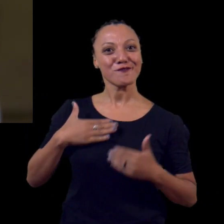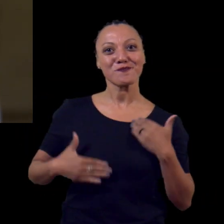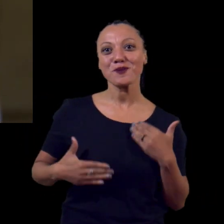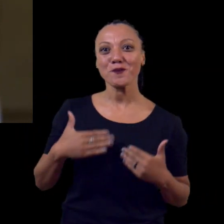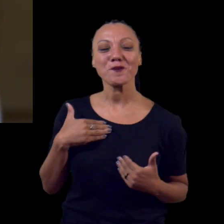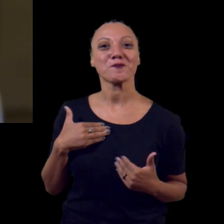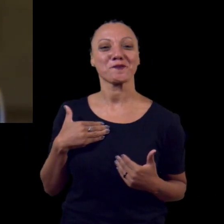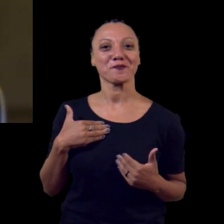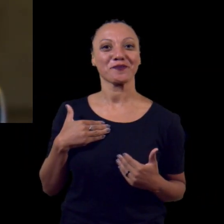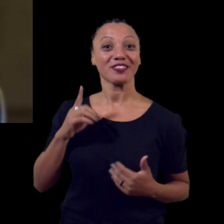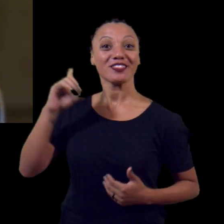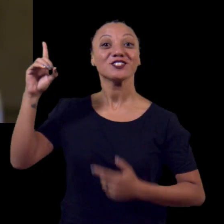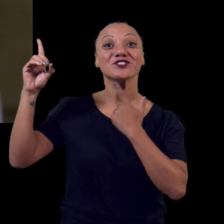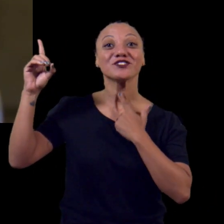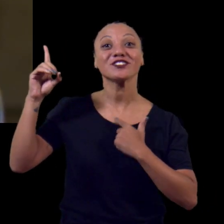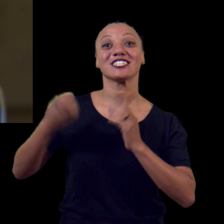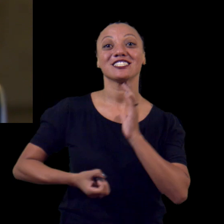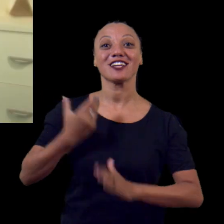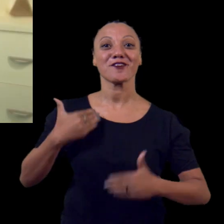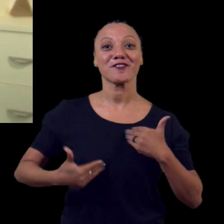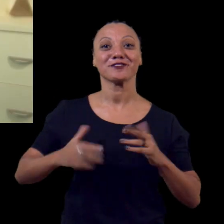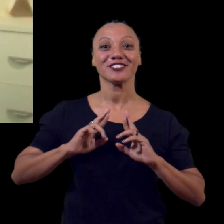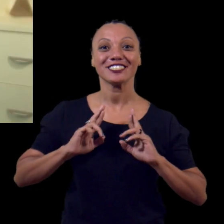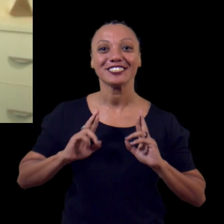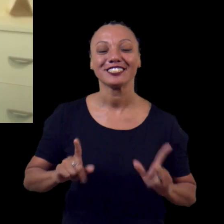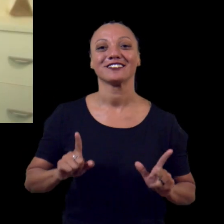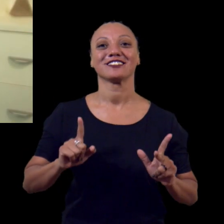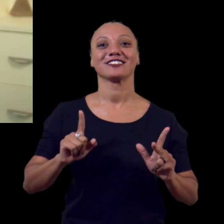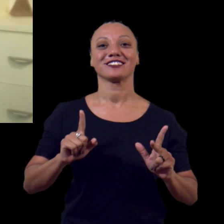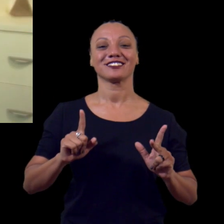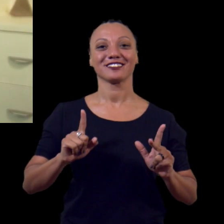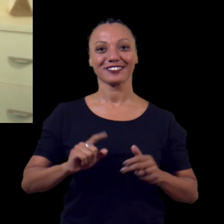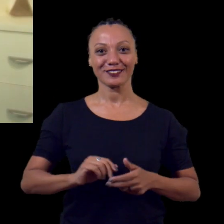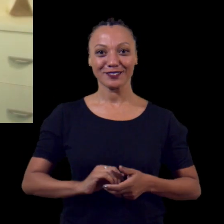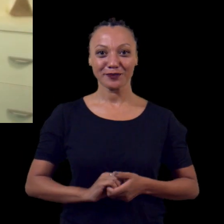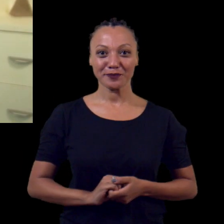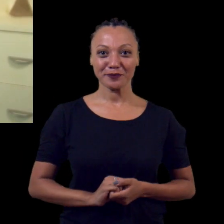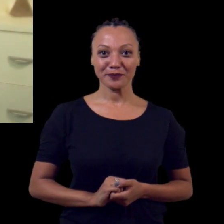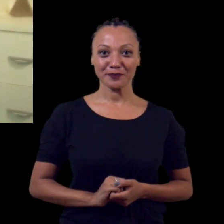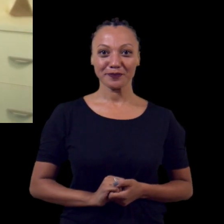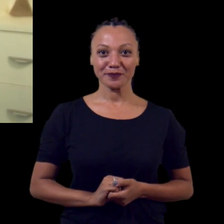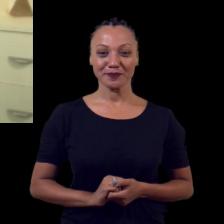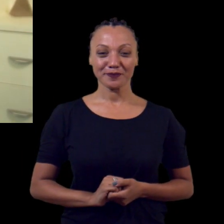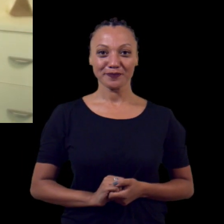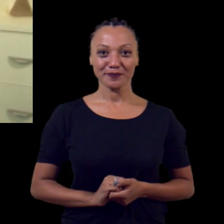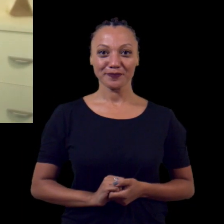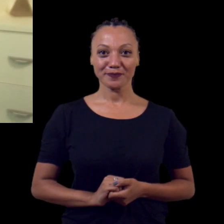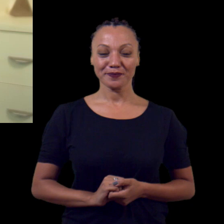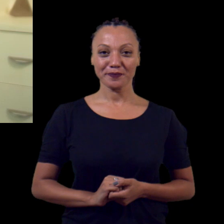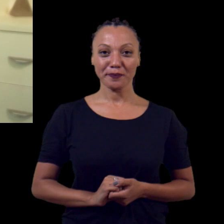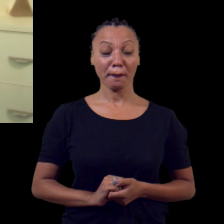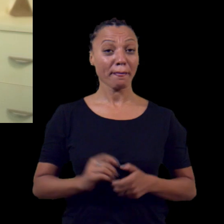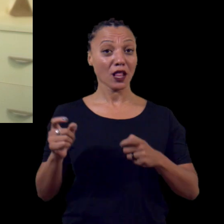do Marco diferente. Você tem uma perda profunda de